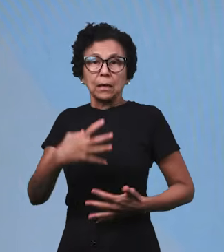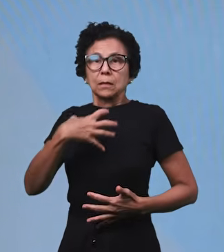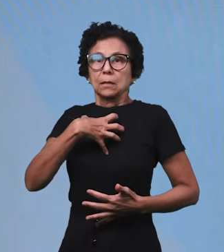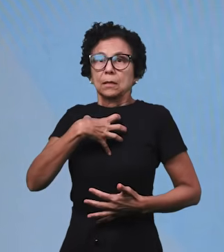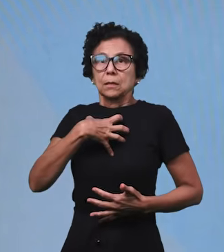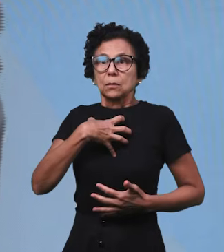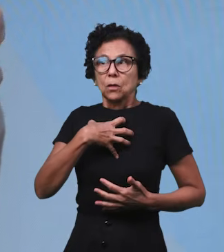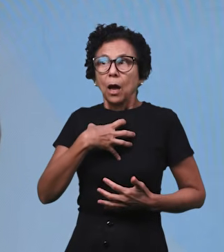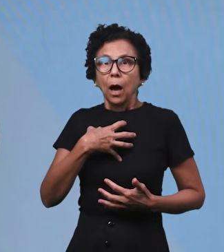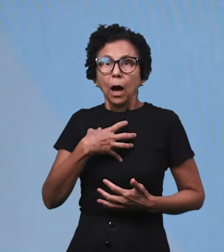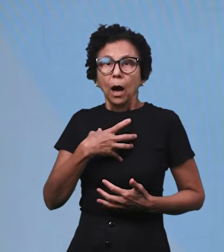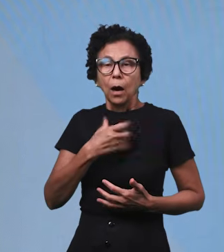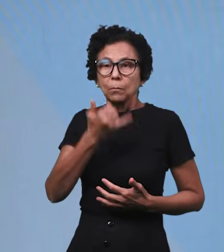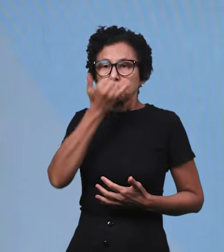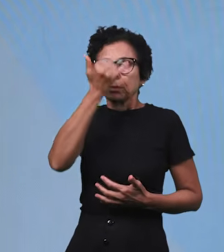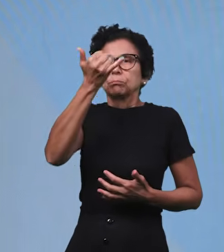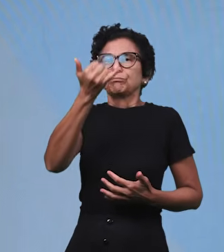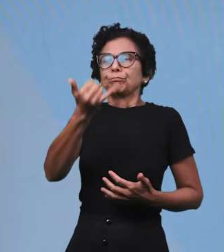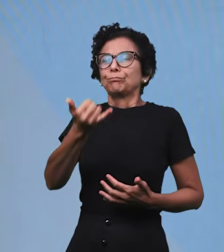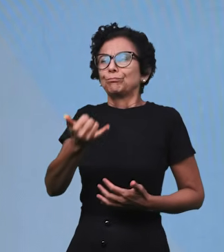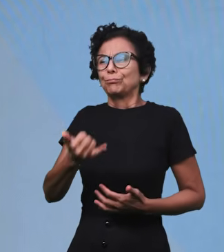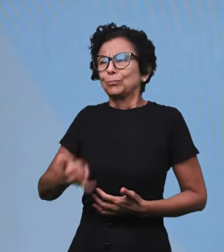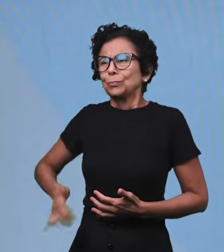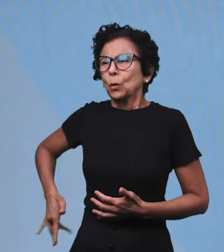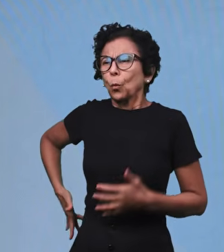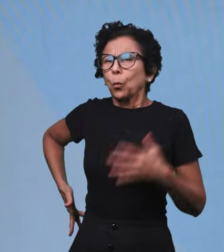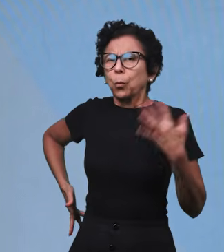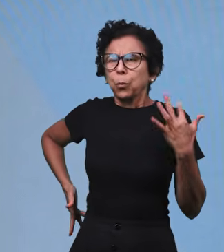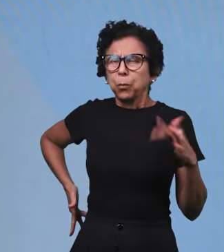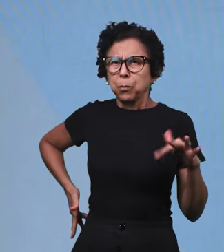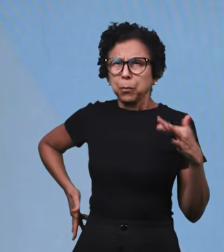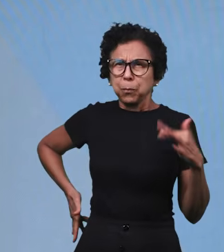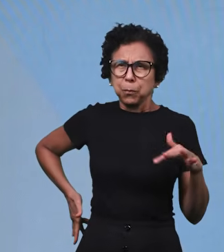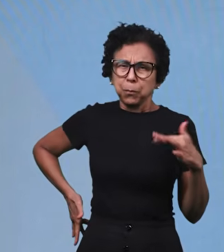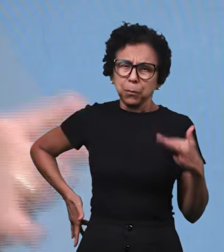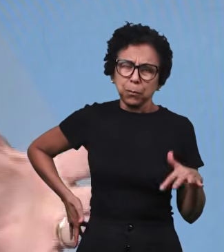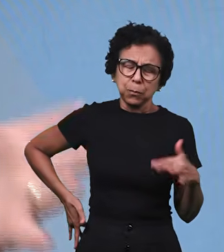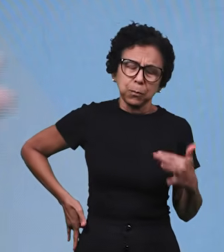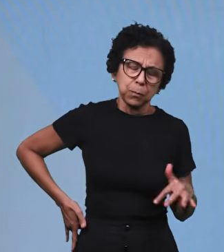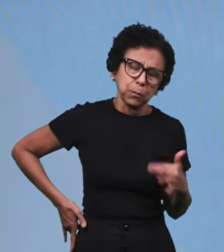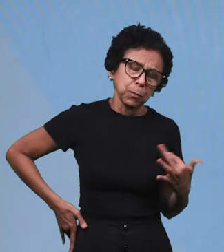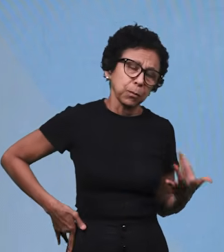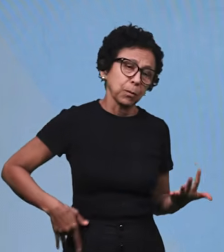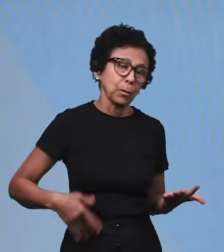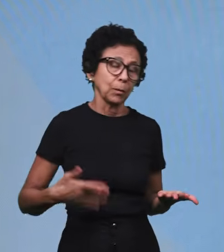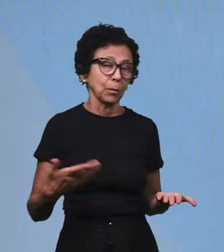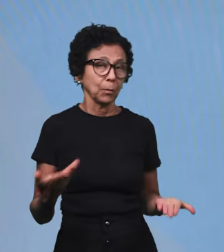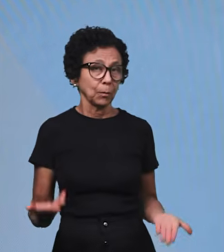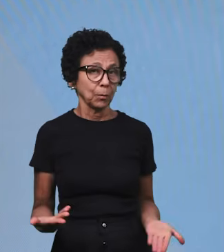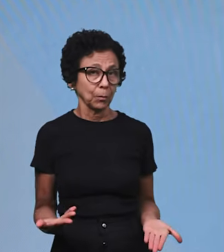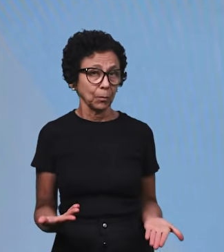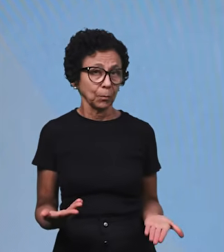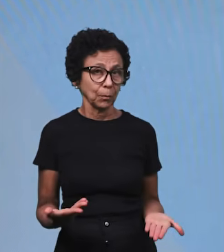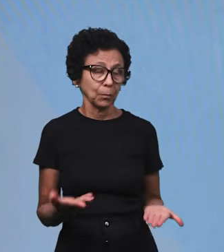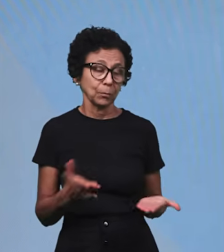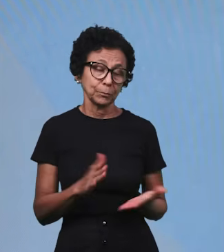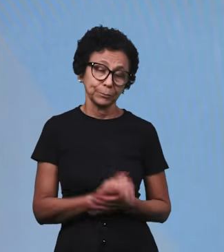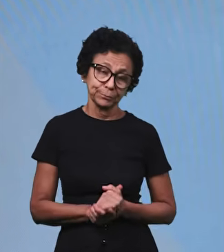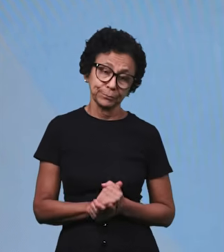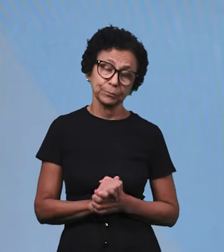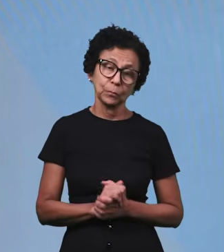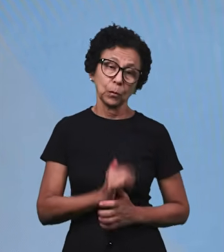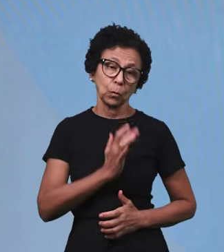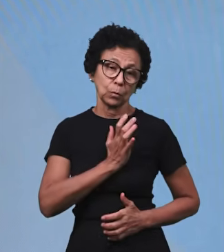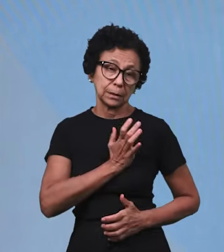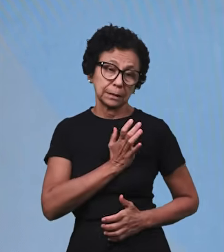o estrago já está feito e você tem uma lesão muito grave, né? Causada pela hipertensão e diabetes, que pode ser no